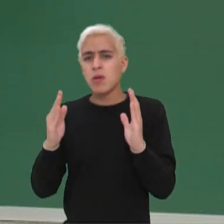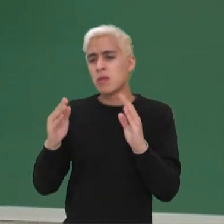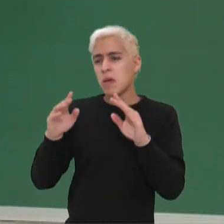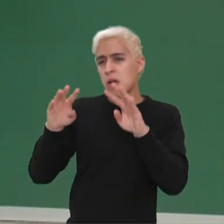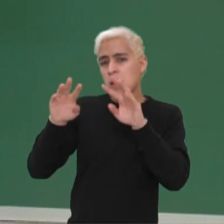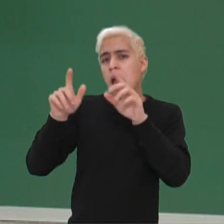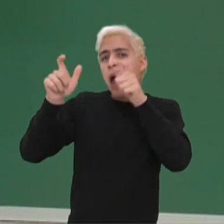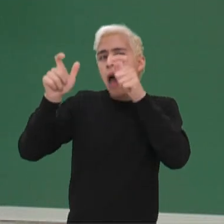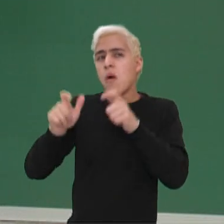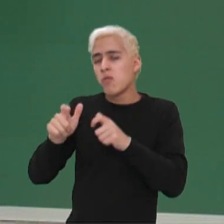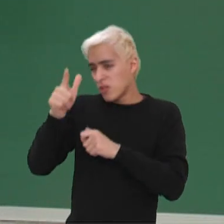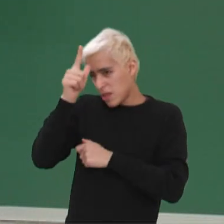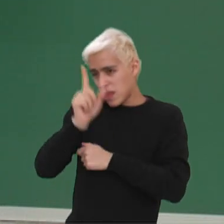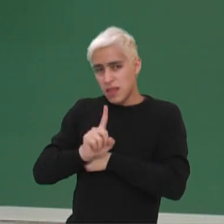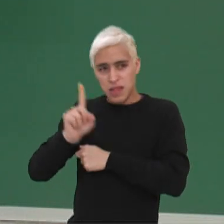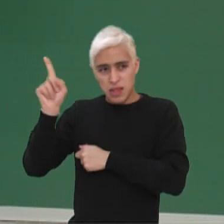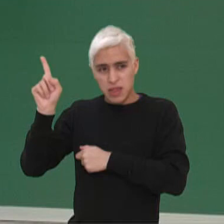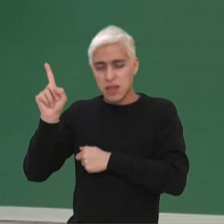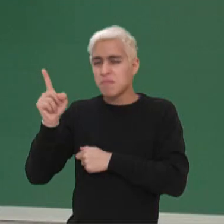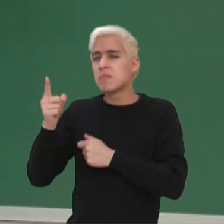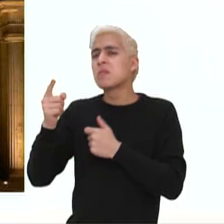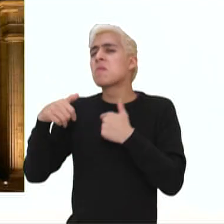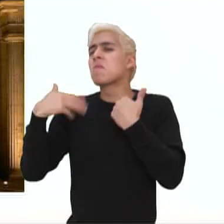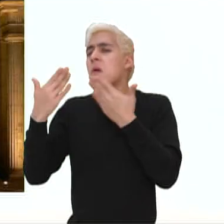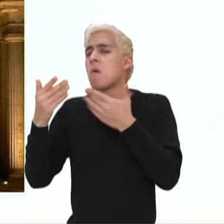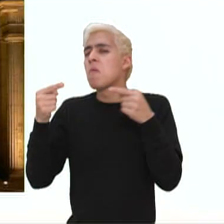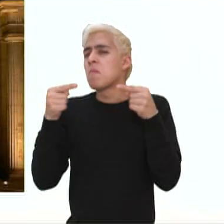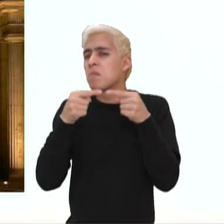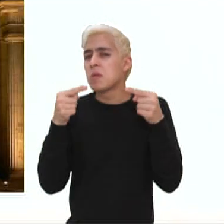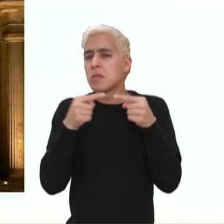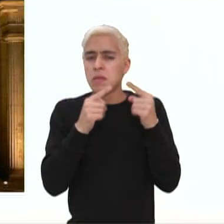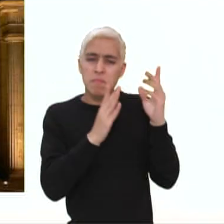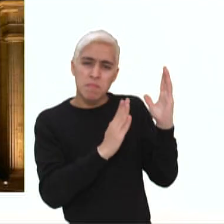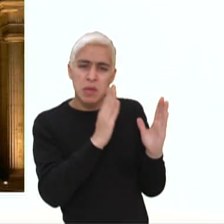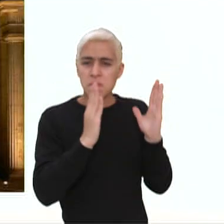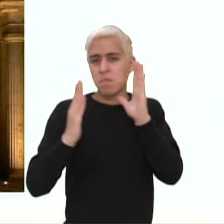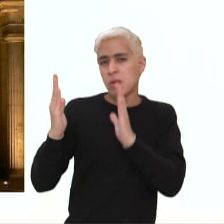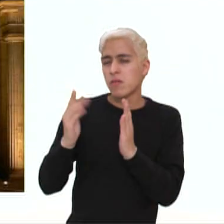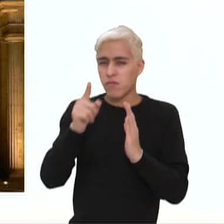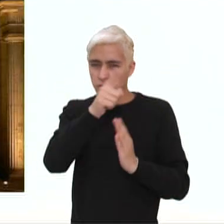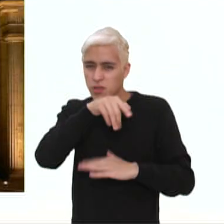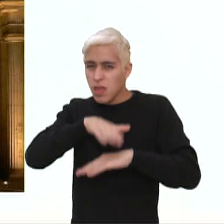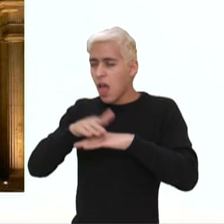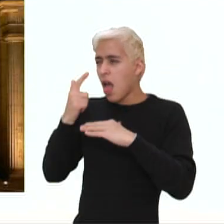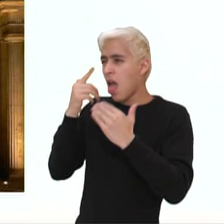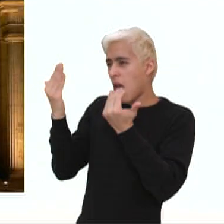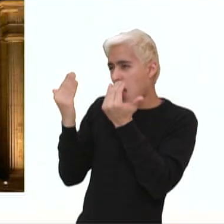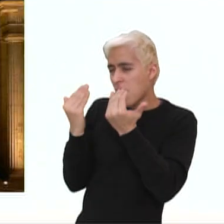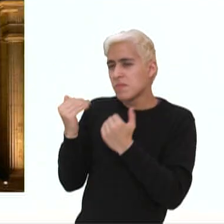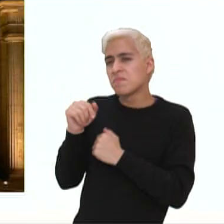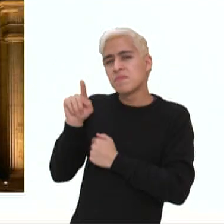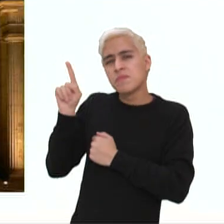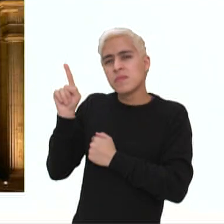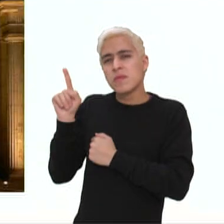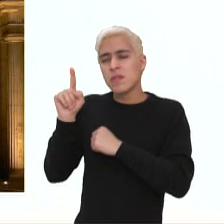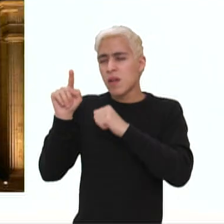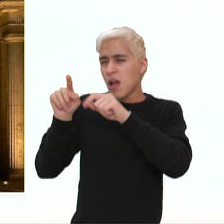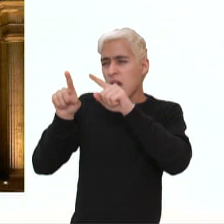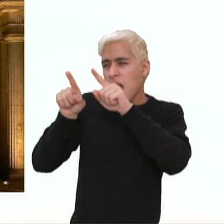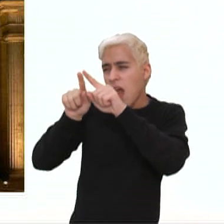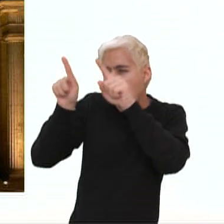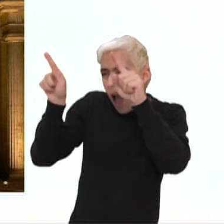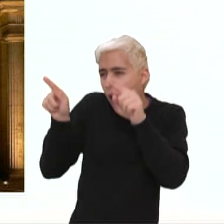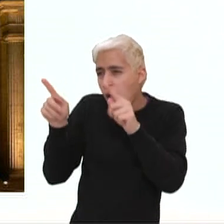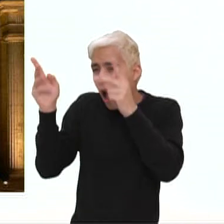Brandemburgo em Berlim, na Alemanha? Dá uma olhadinha, eu quero que vocês analisem para mim qual é o pedacinho da arquitetura que a gente